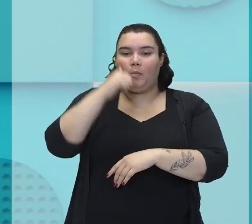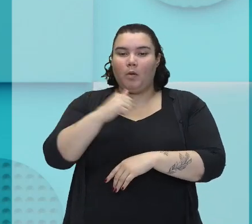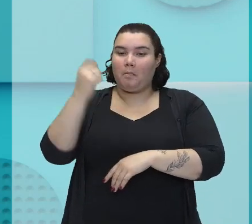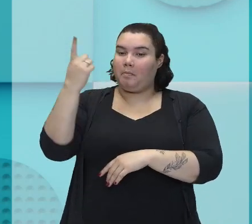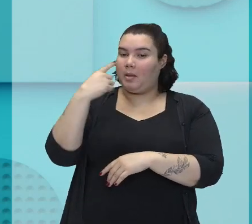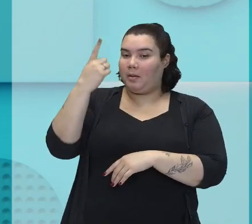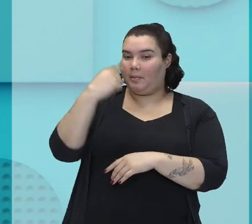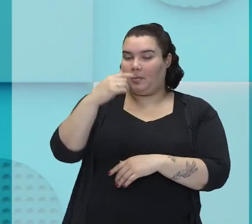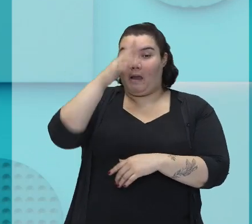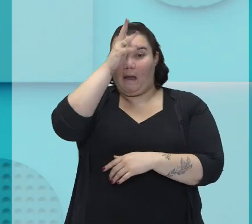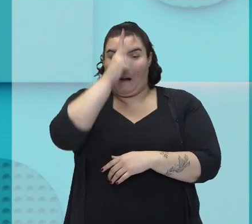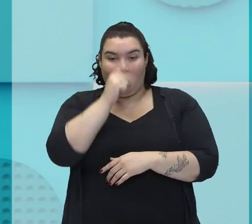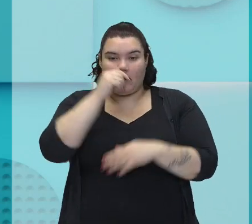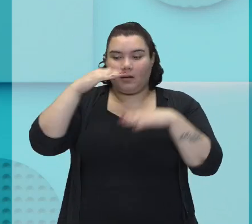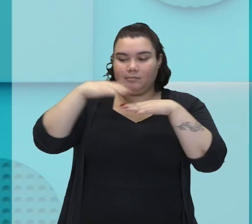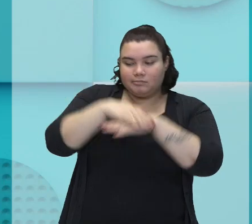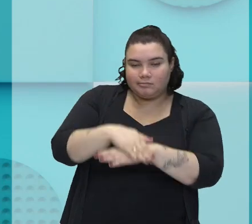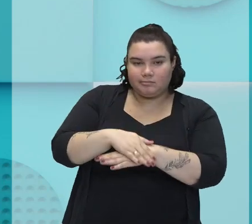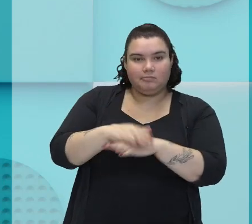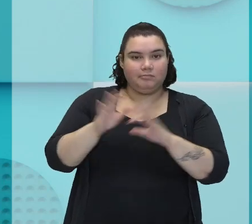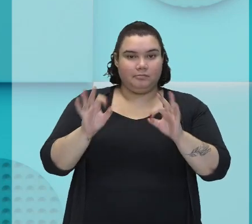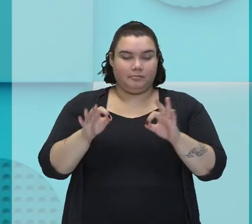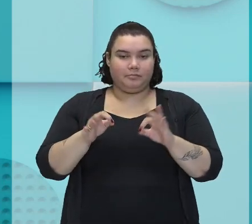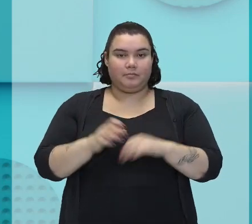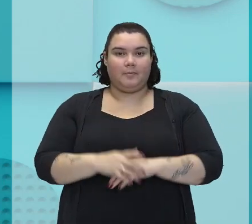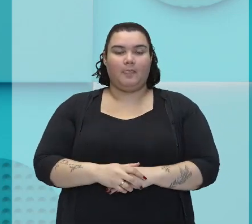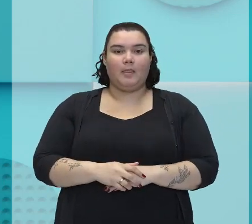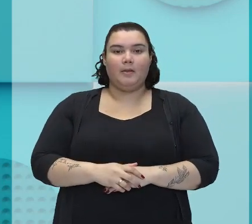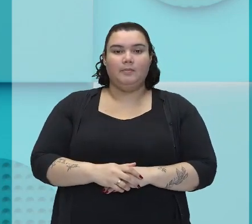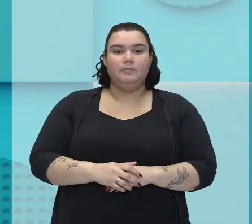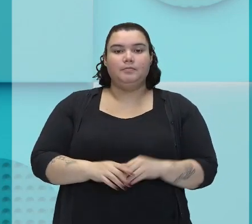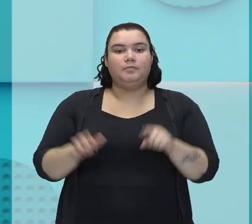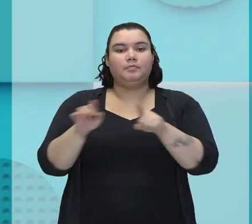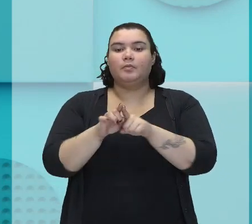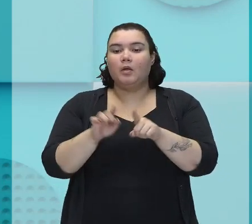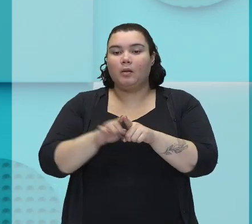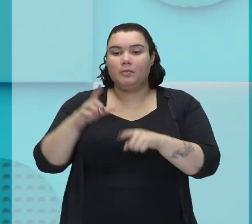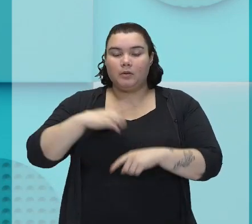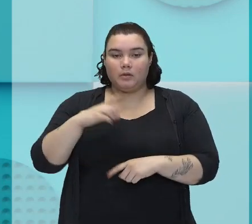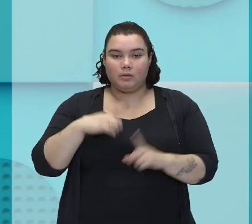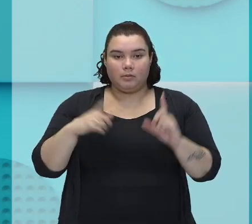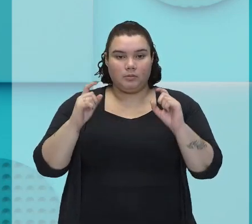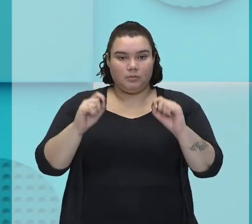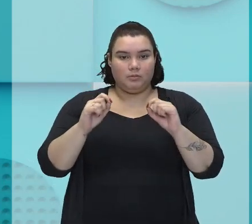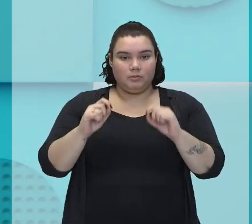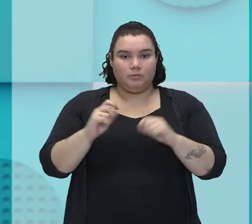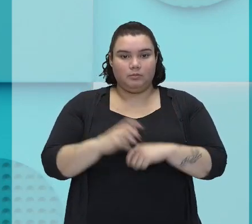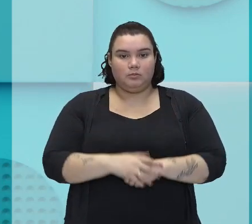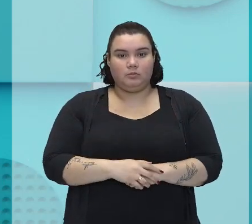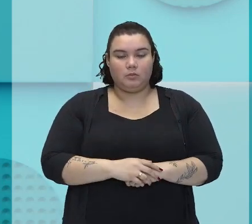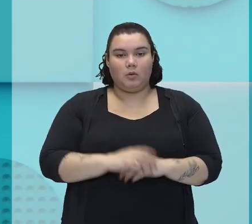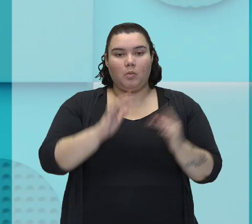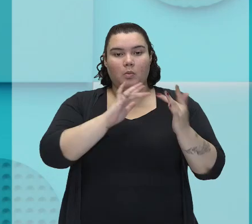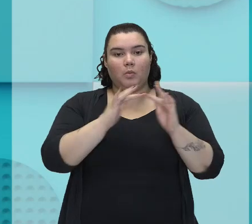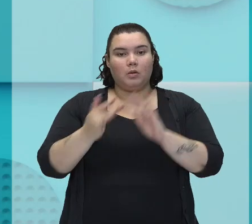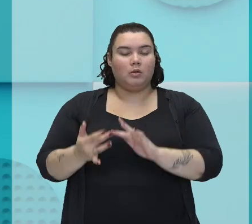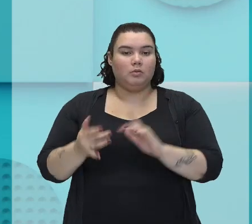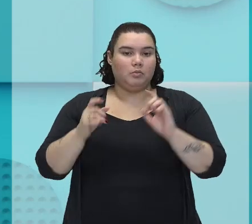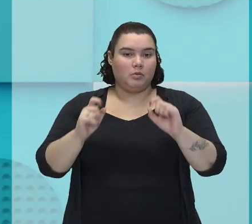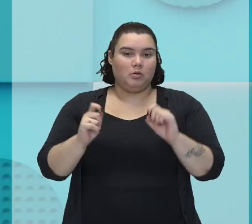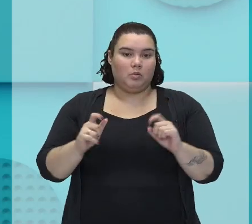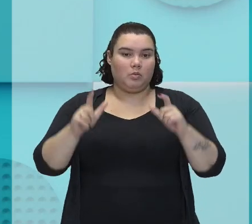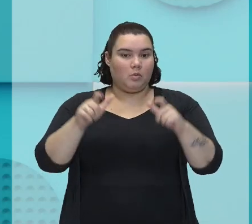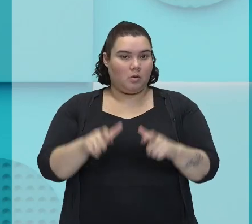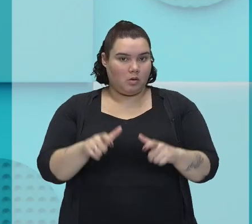Assim como nós temos os aspectos, né, do contexto do espaço